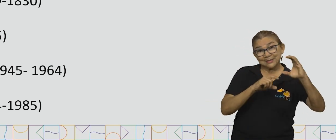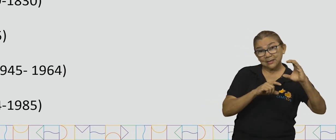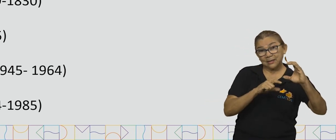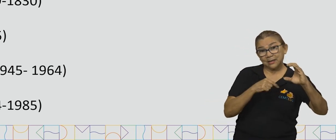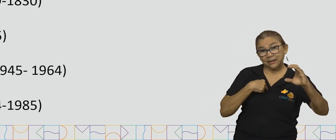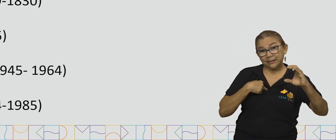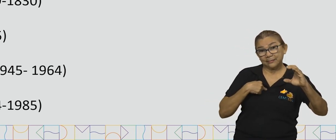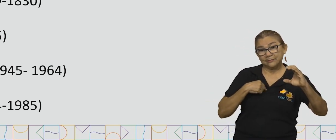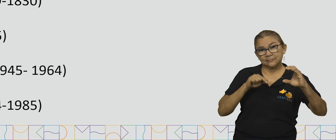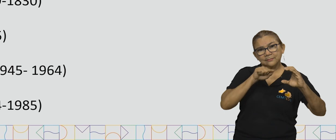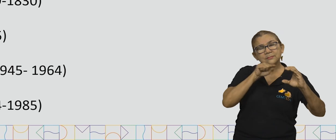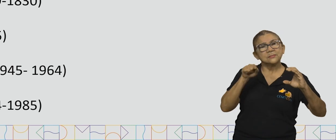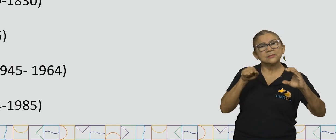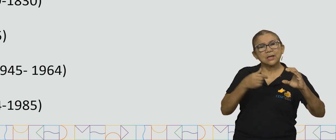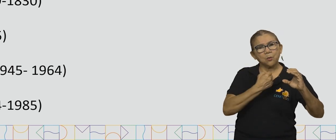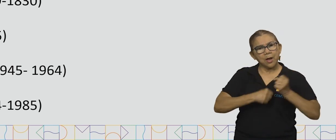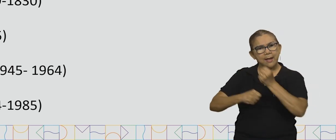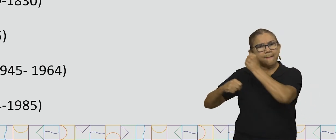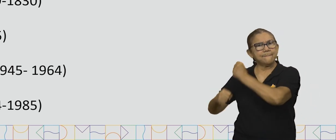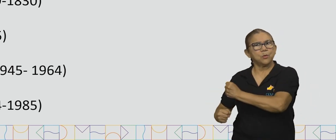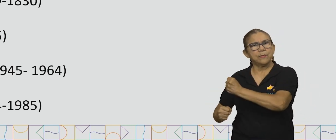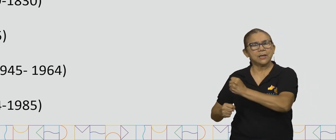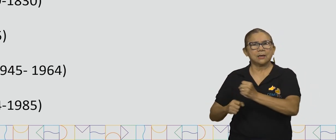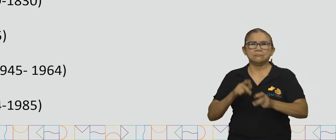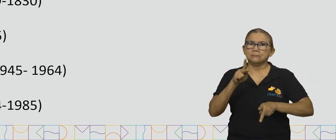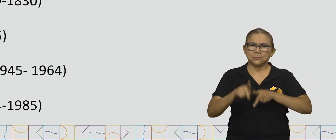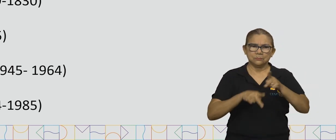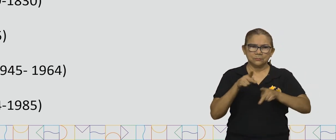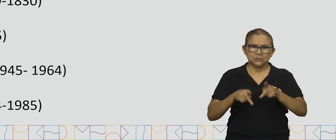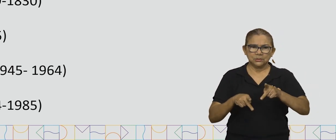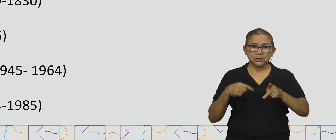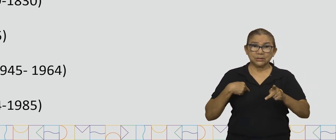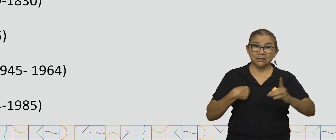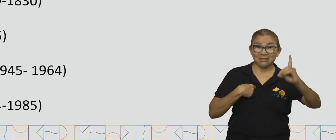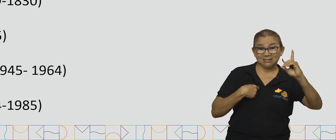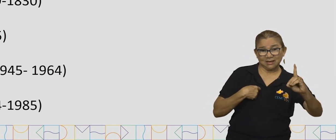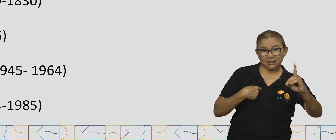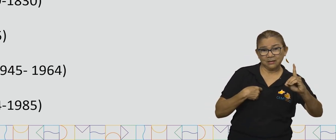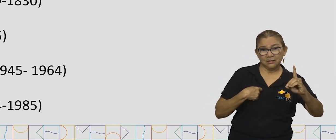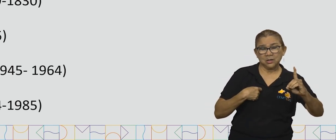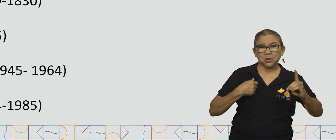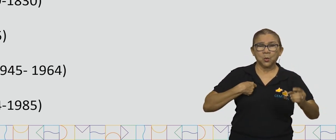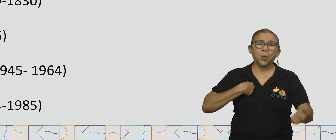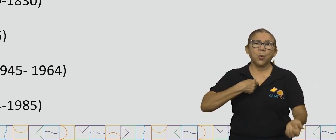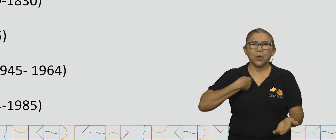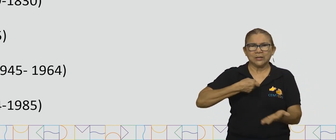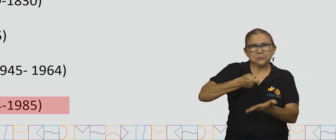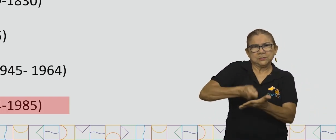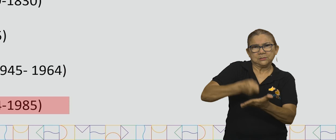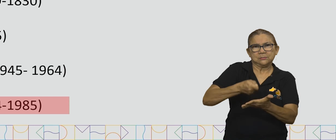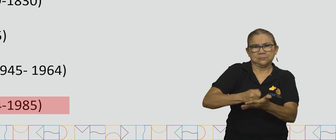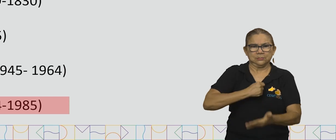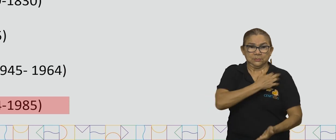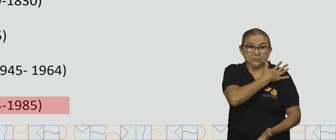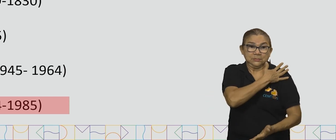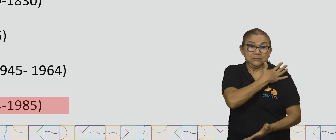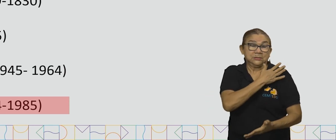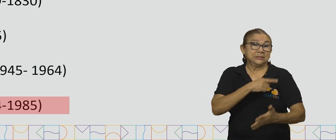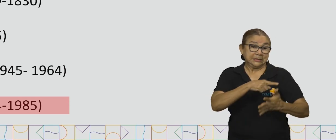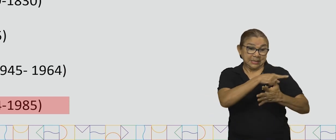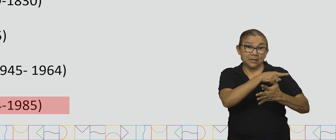Ou alternativa D, ditadura militar. E a resposta certa é a letra D,